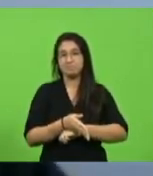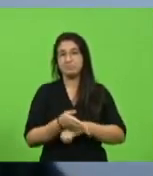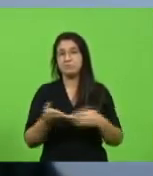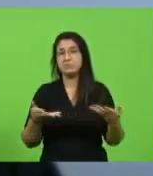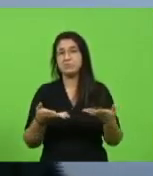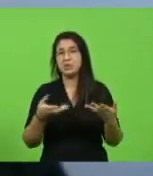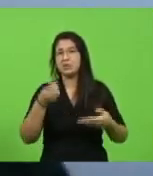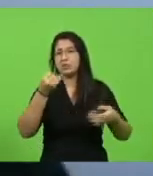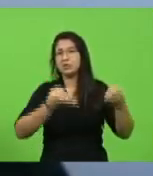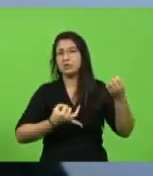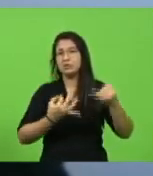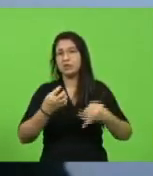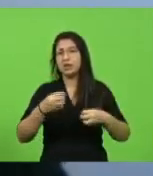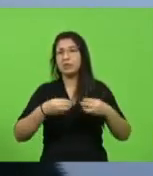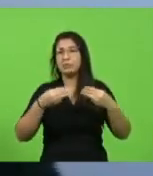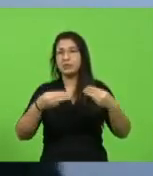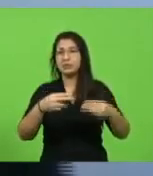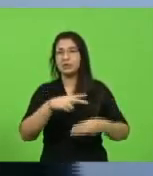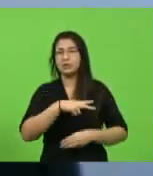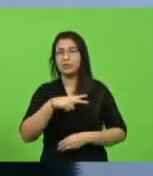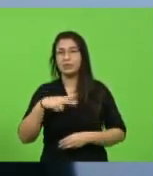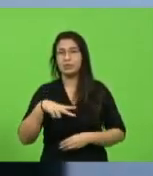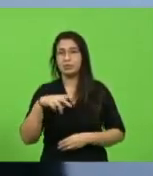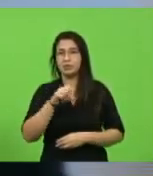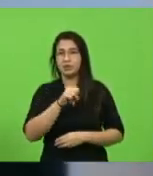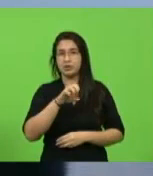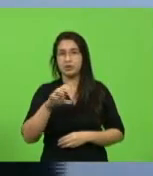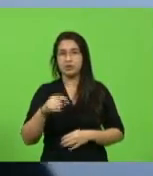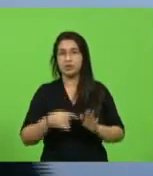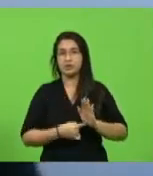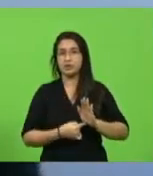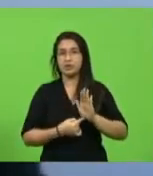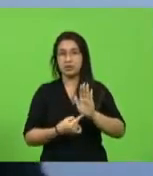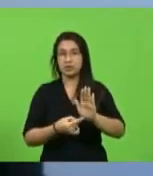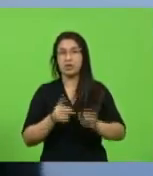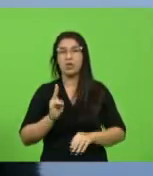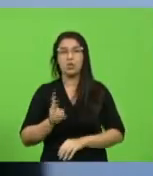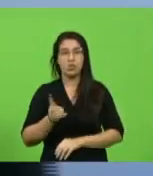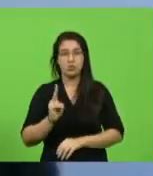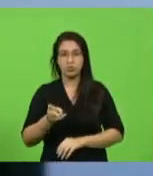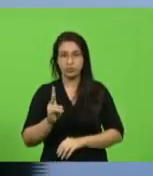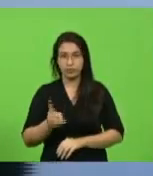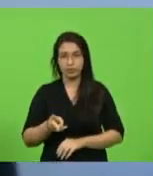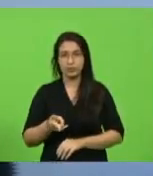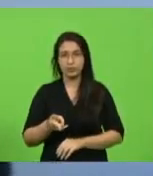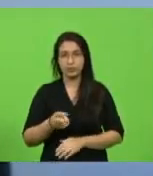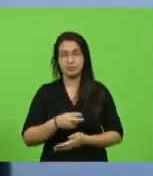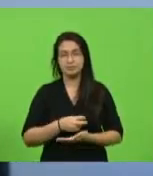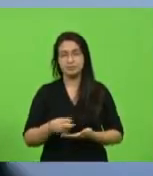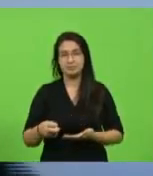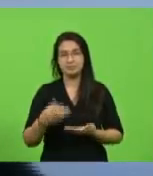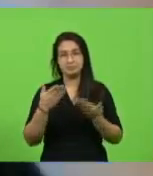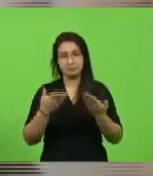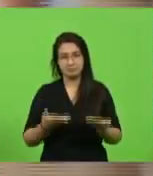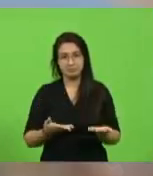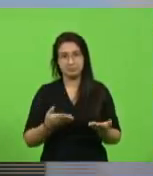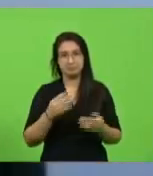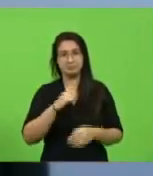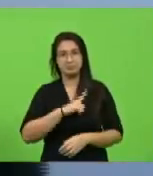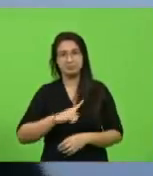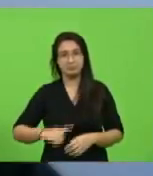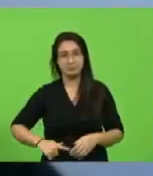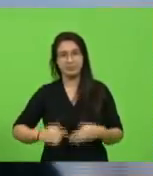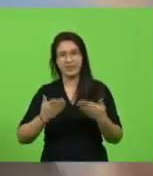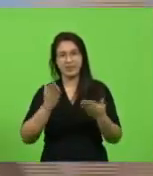que o Ministério Público do Estado de Santa Catarina indica prosseguimento em face do governador? O governador